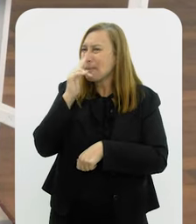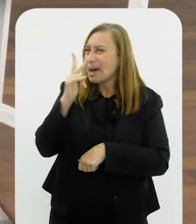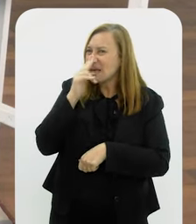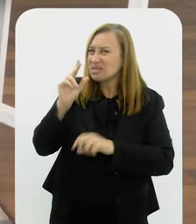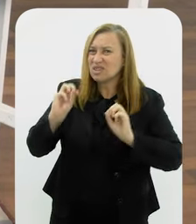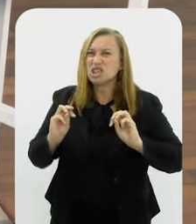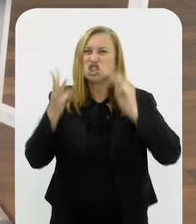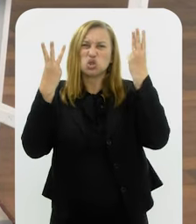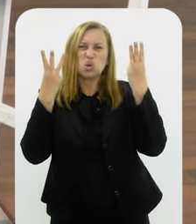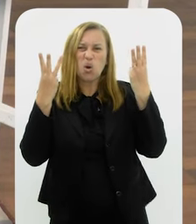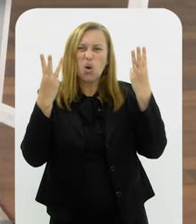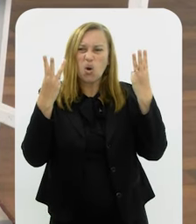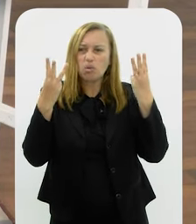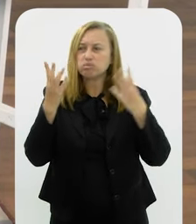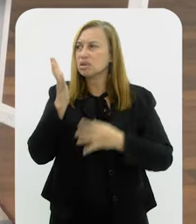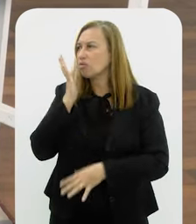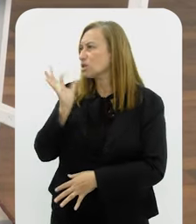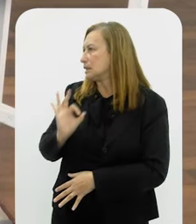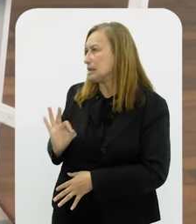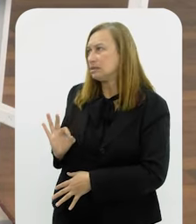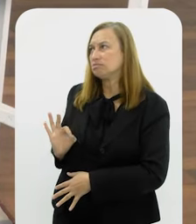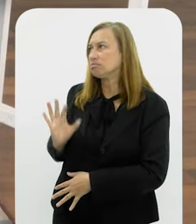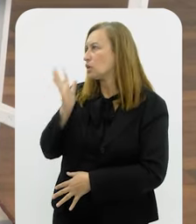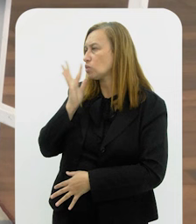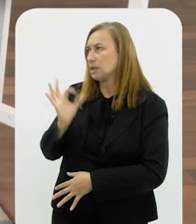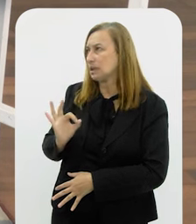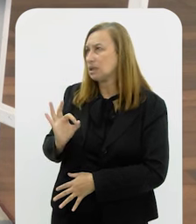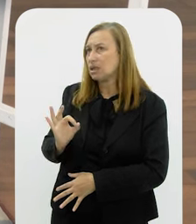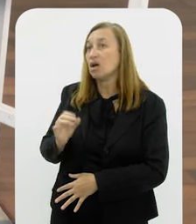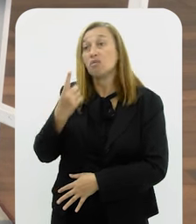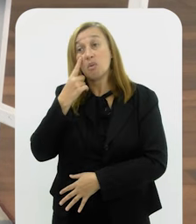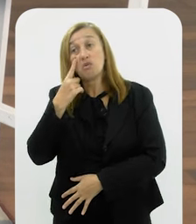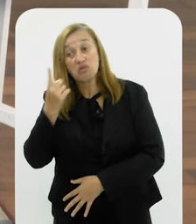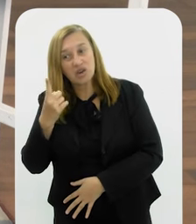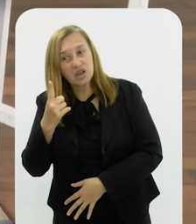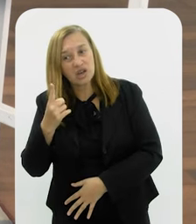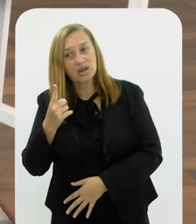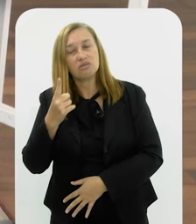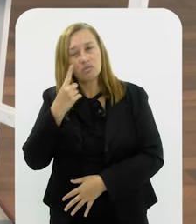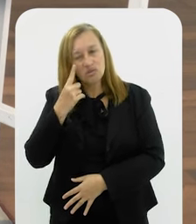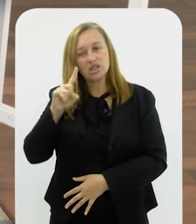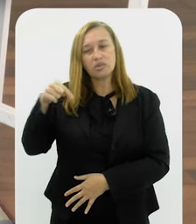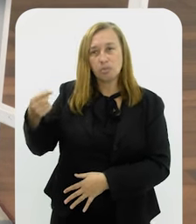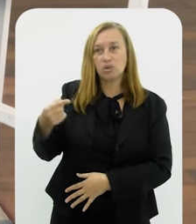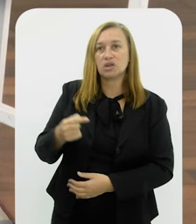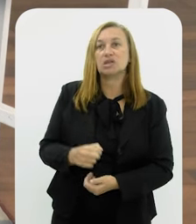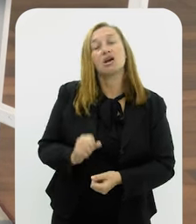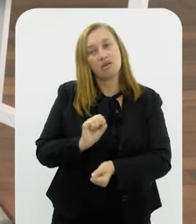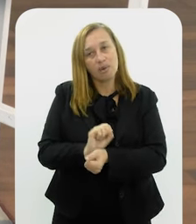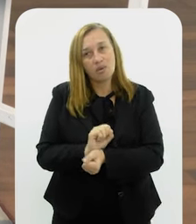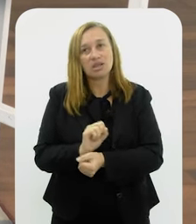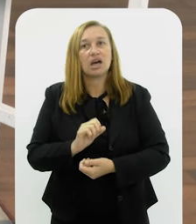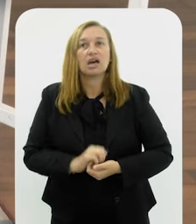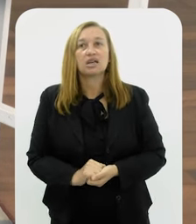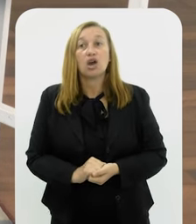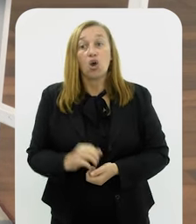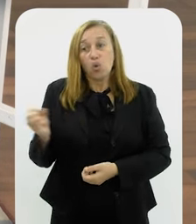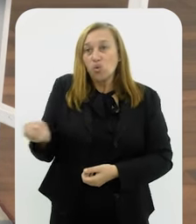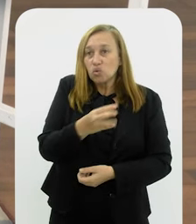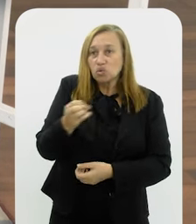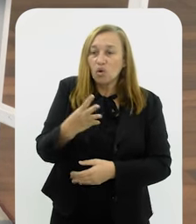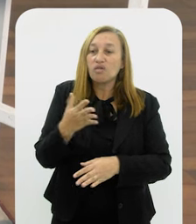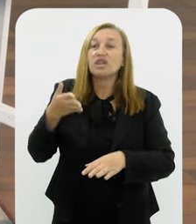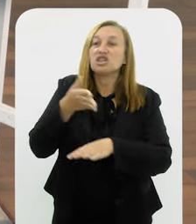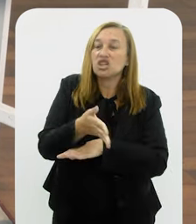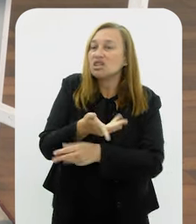alguma atração... Não sei, vamos ter que equacionar isso. Estão falando sobre isso. Vamos esperar, né, João? É, vamos esperar. Mas o pessoal, o